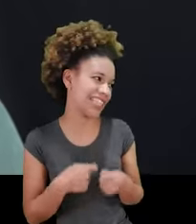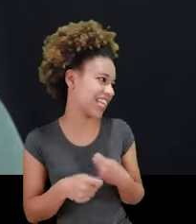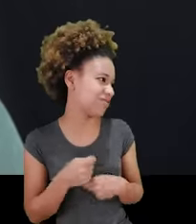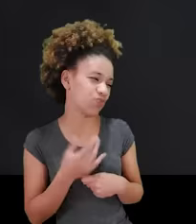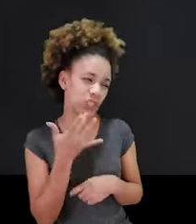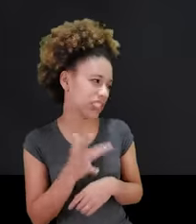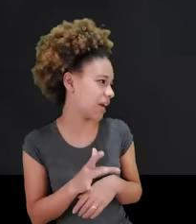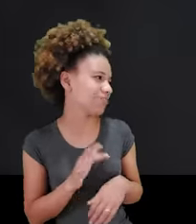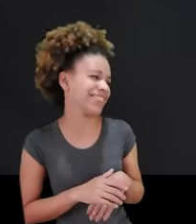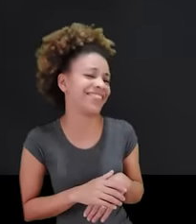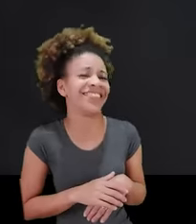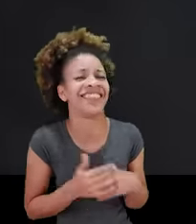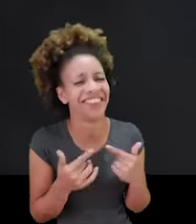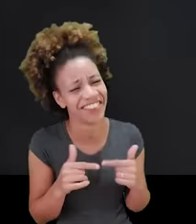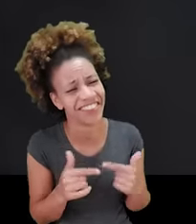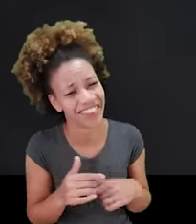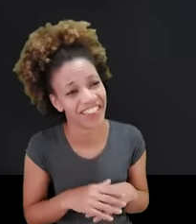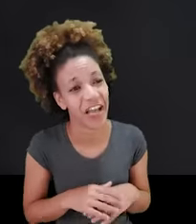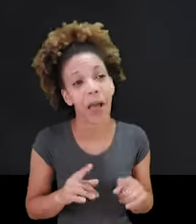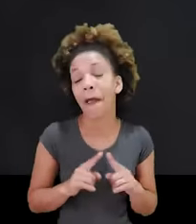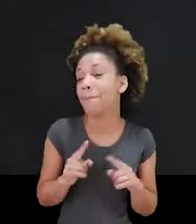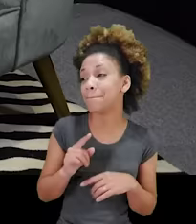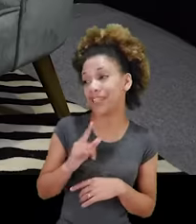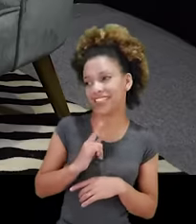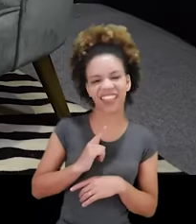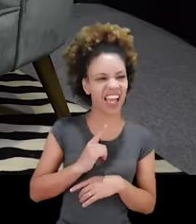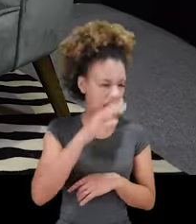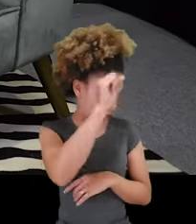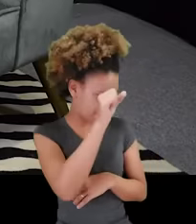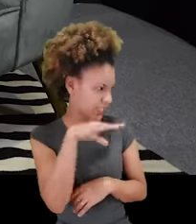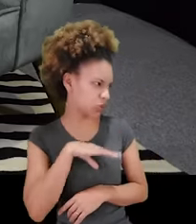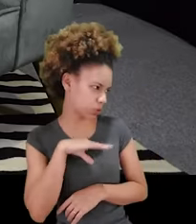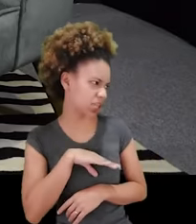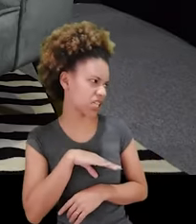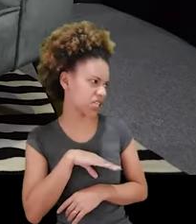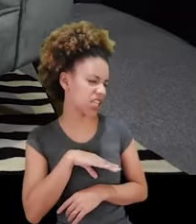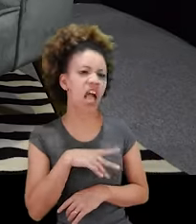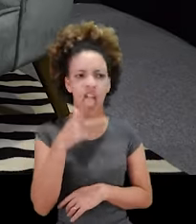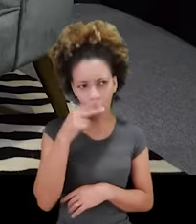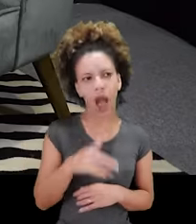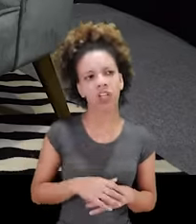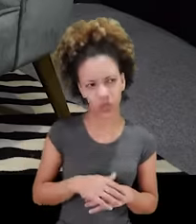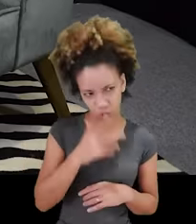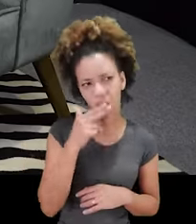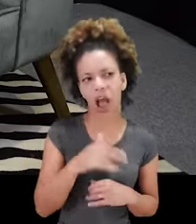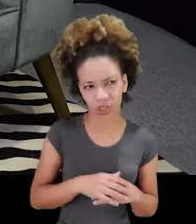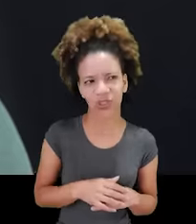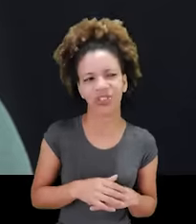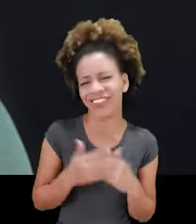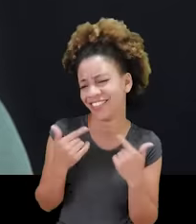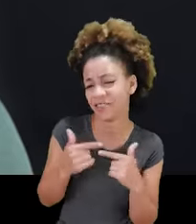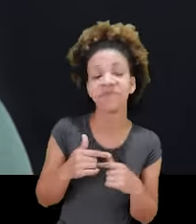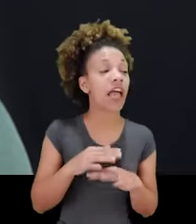gente não sabe administrar. Então olha, por isso nós vamos para lá. A nossa incapacidade de administração. Será foi... que a gente aprendeu com os portugueses? Eu acho. Eu estou aprendendo muito aqui.